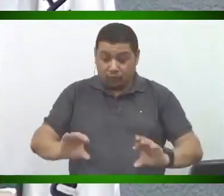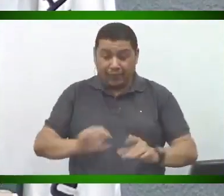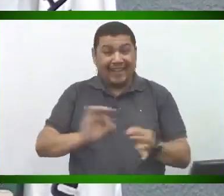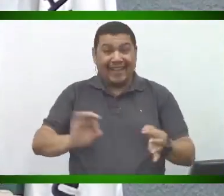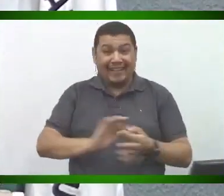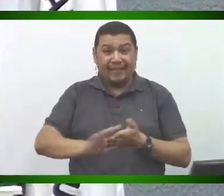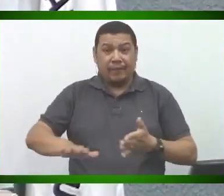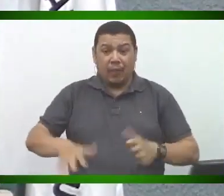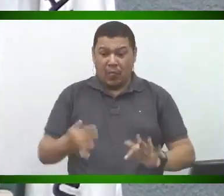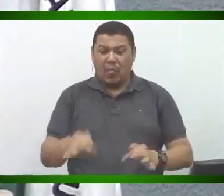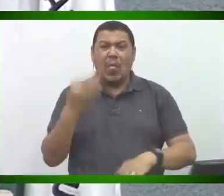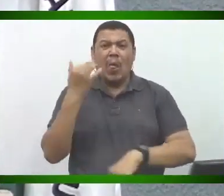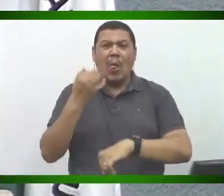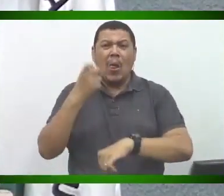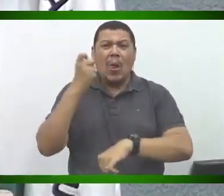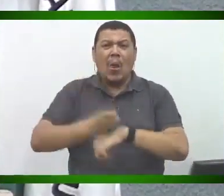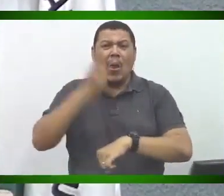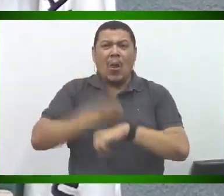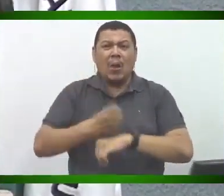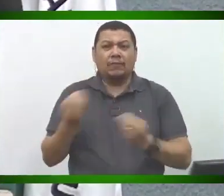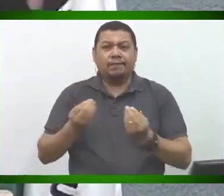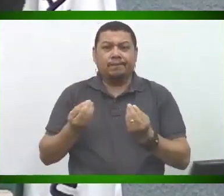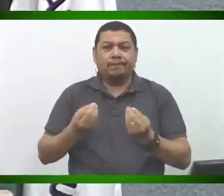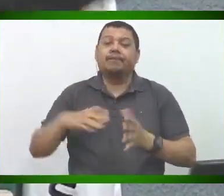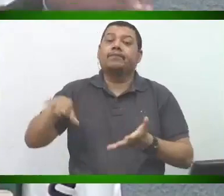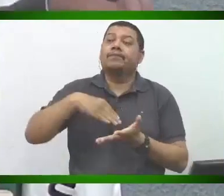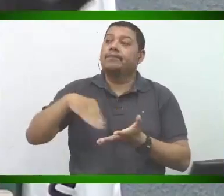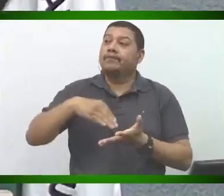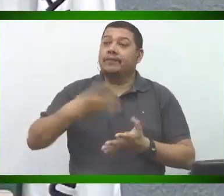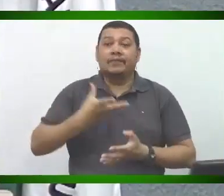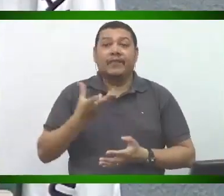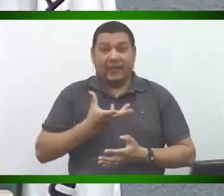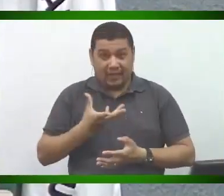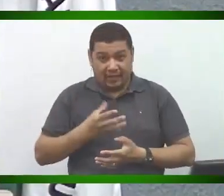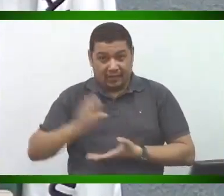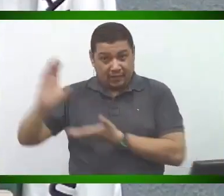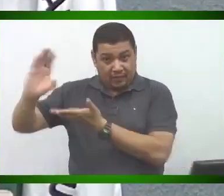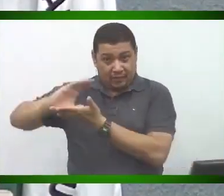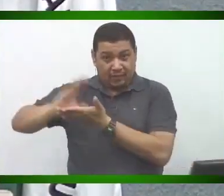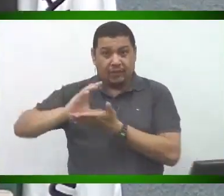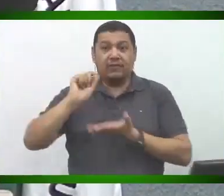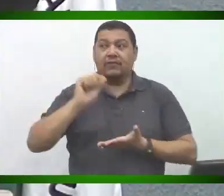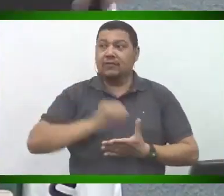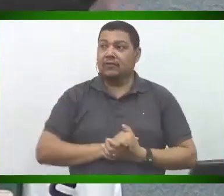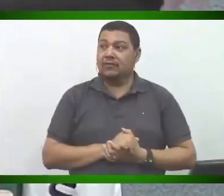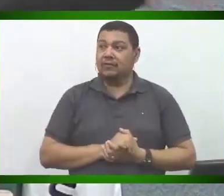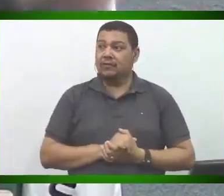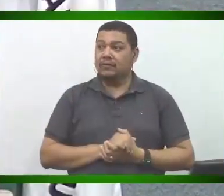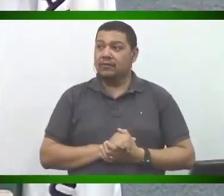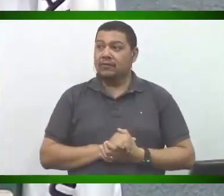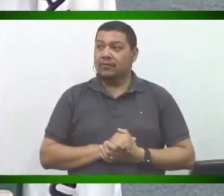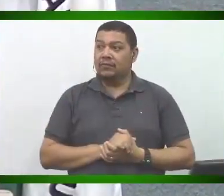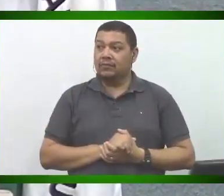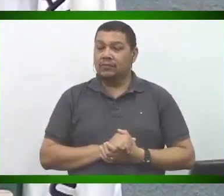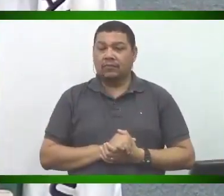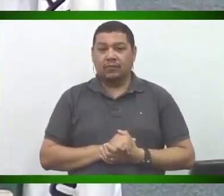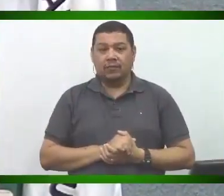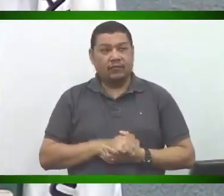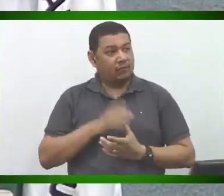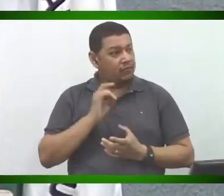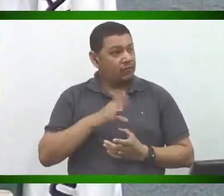presidente? Ele quer colocar o recurso, essa foi a fala dele, dentro dos